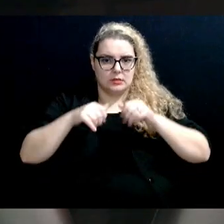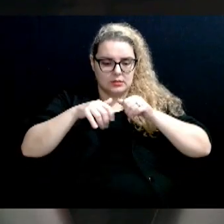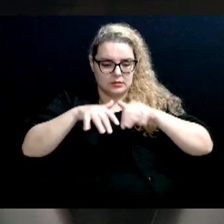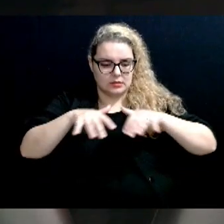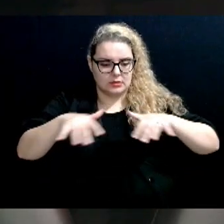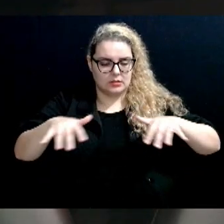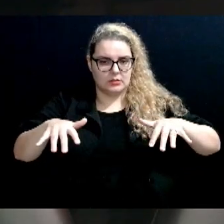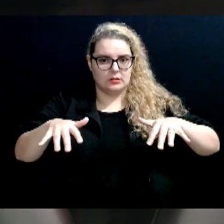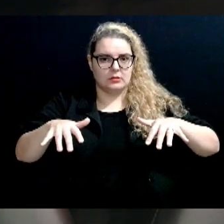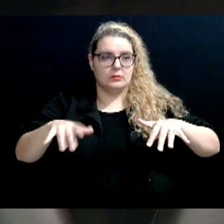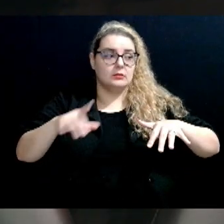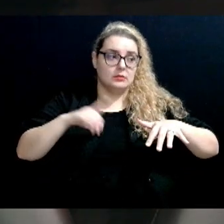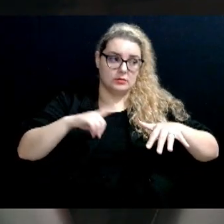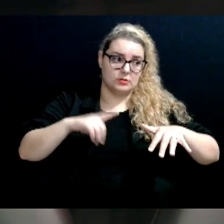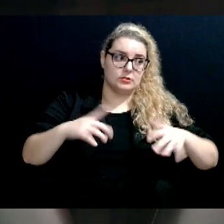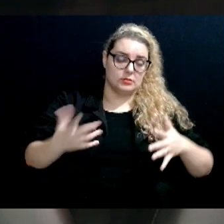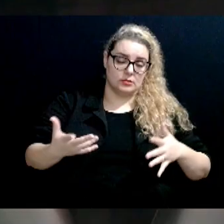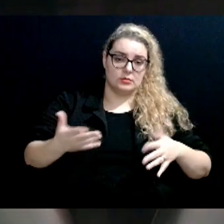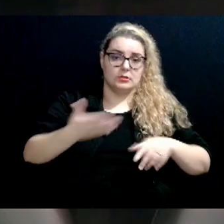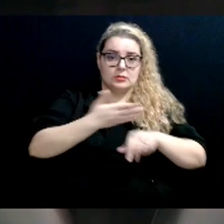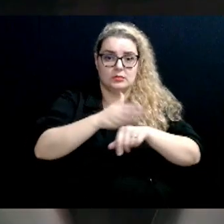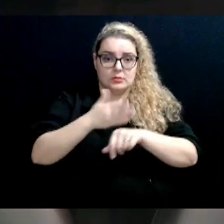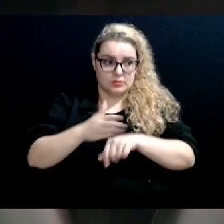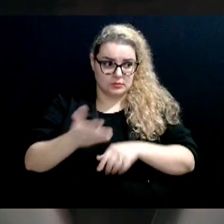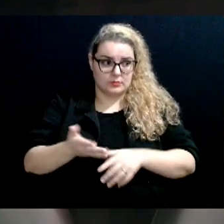tem, treinadas, né?